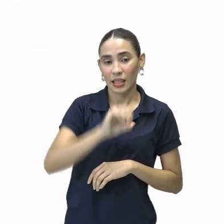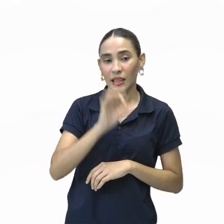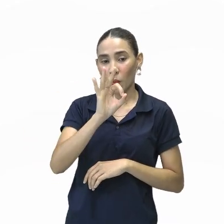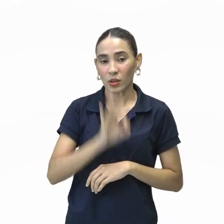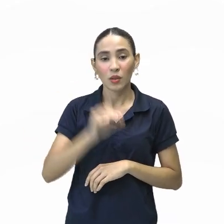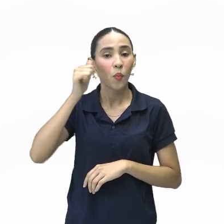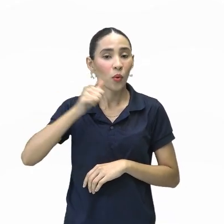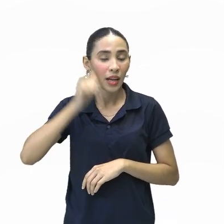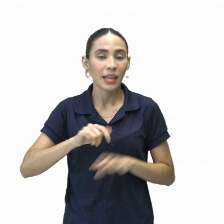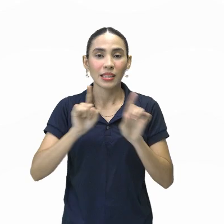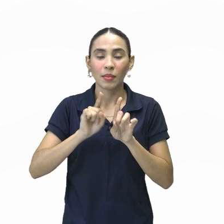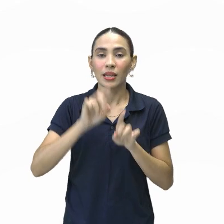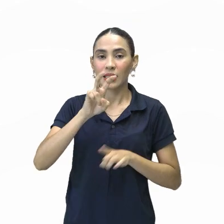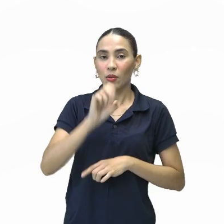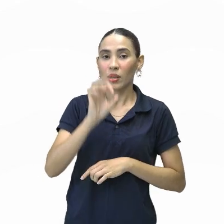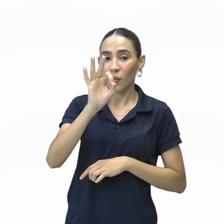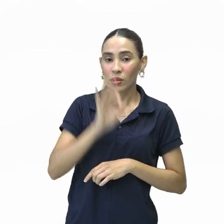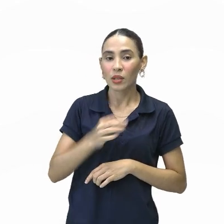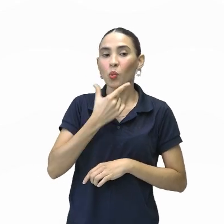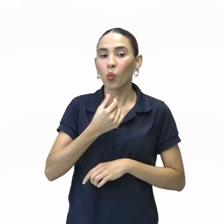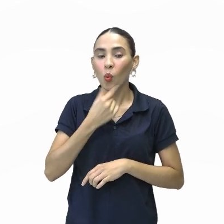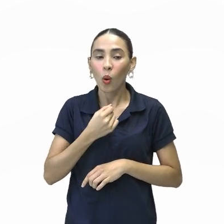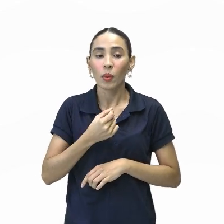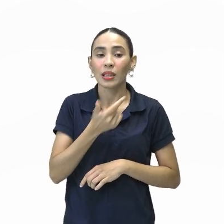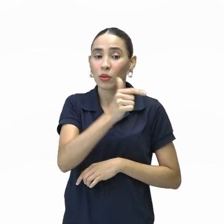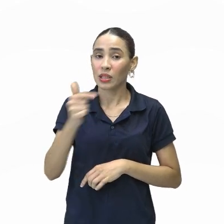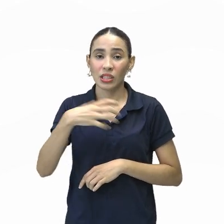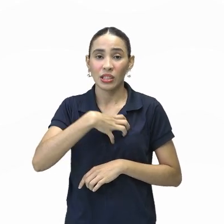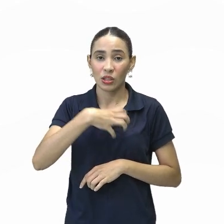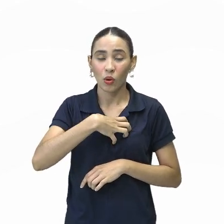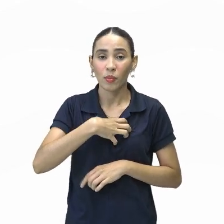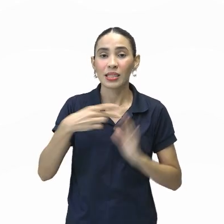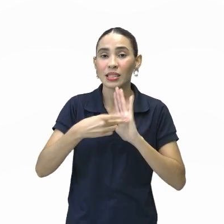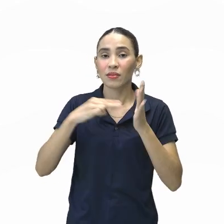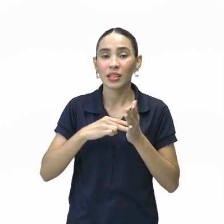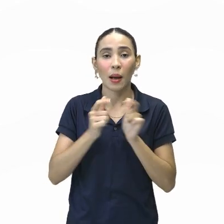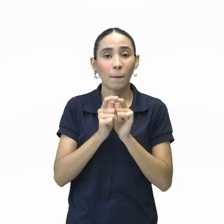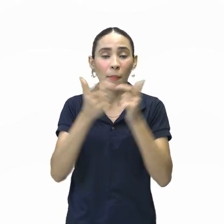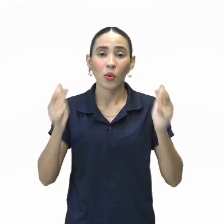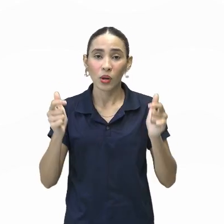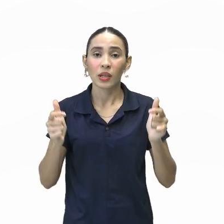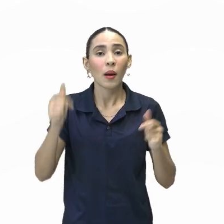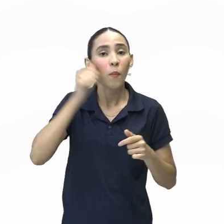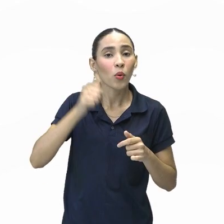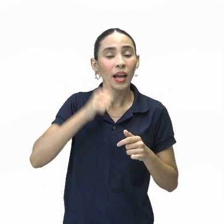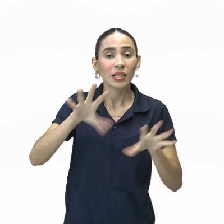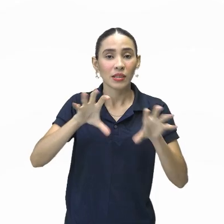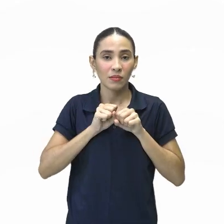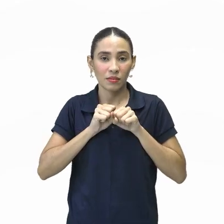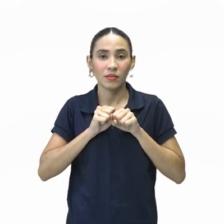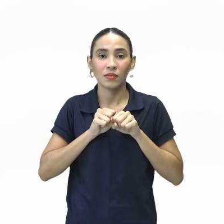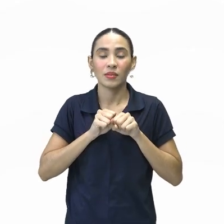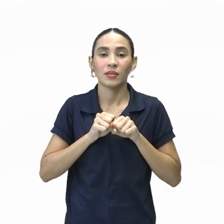70% das mulheres e 50% dos homens em condições assintomáticas. Quer dizer que boa parte das mulheres afetadas